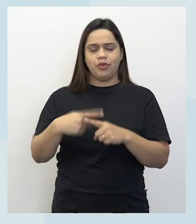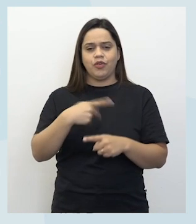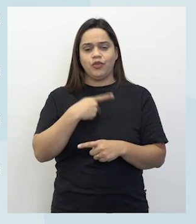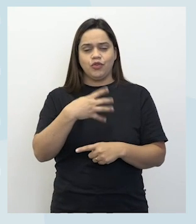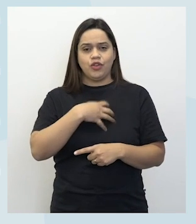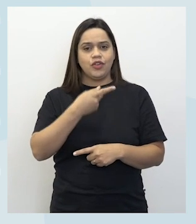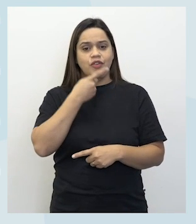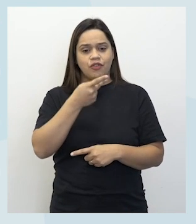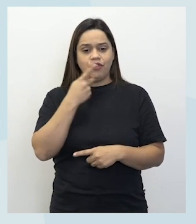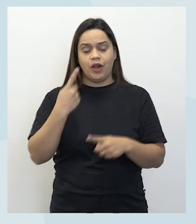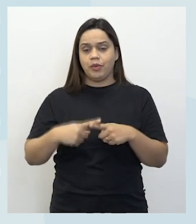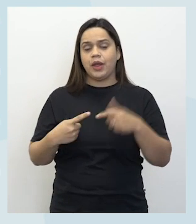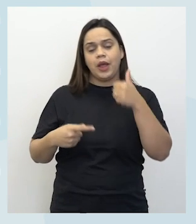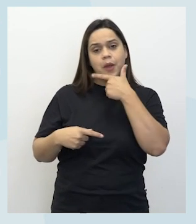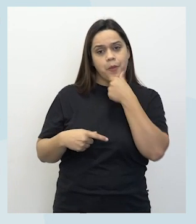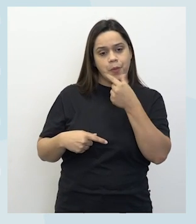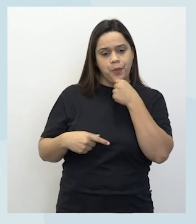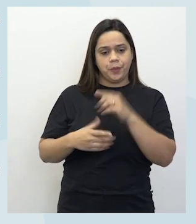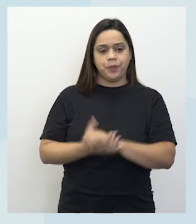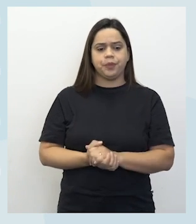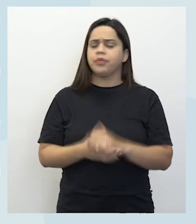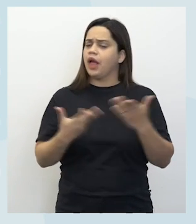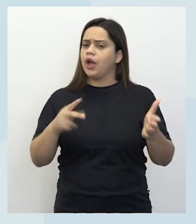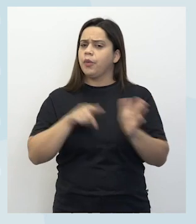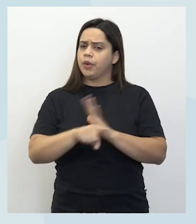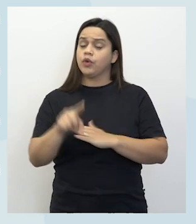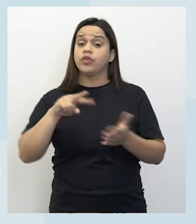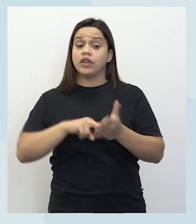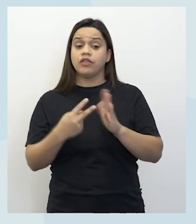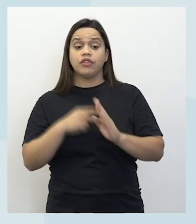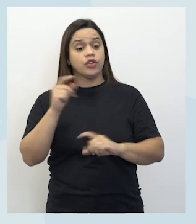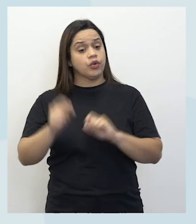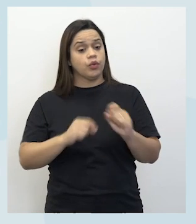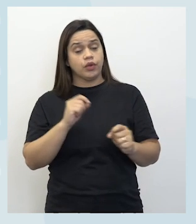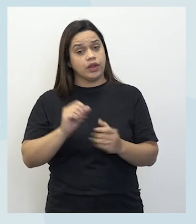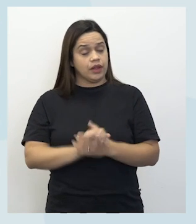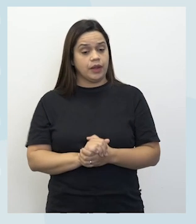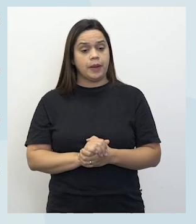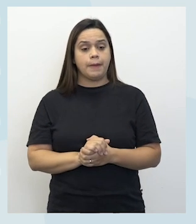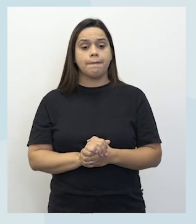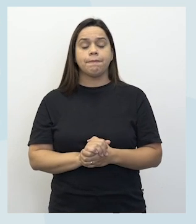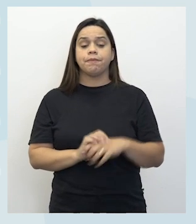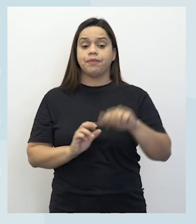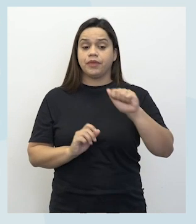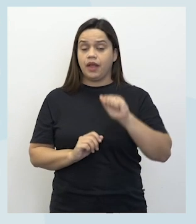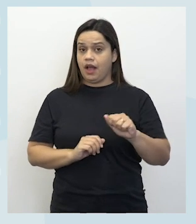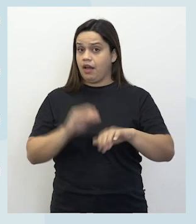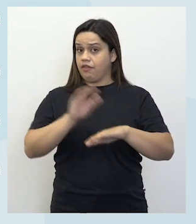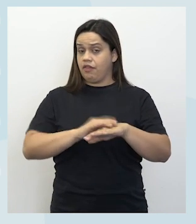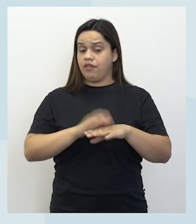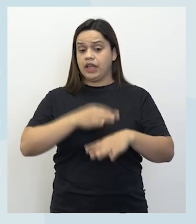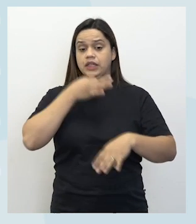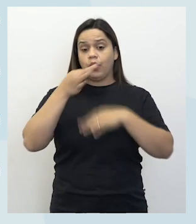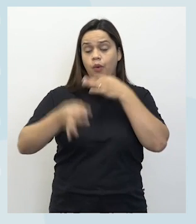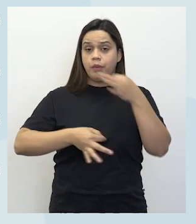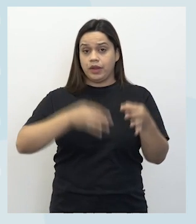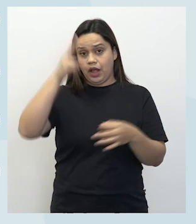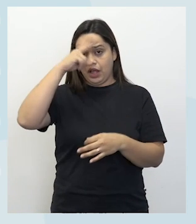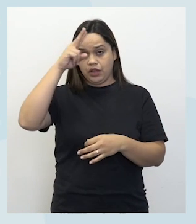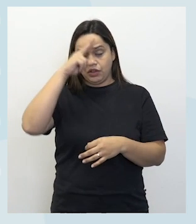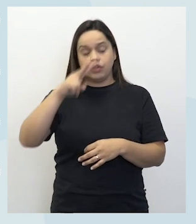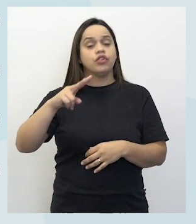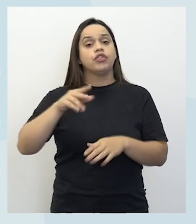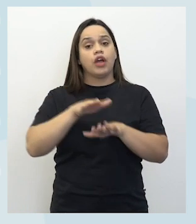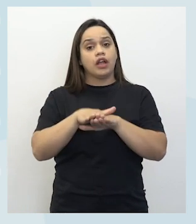bichinho, porque é macho, né? E aí, o que significa aí pra você? É justificada pelo quê? A, fazer um comentário sobre a história da